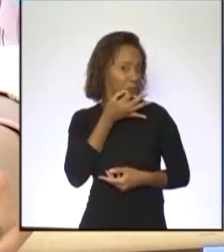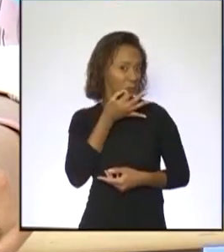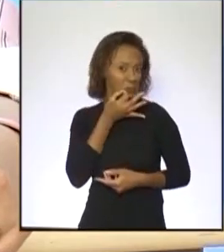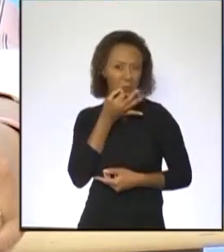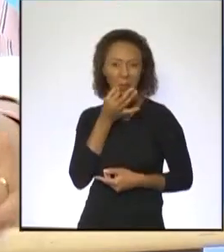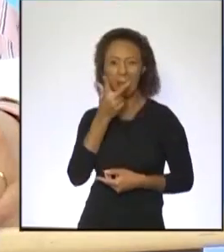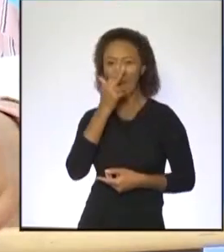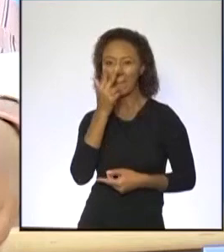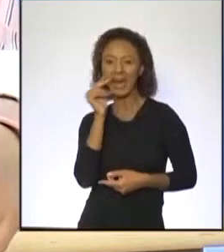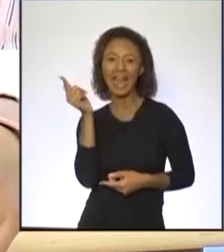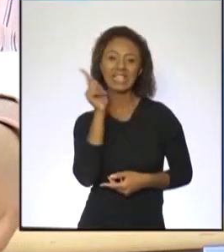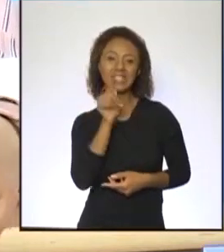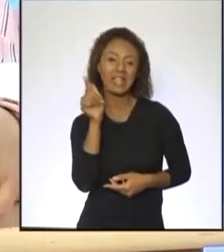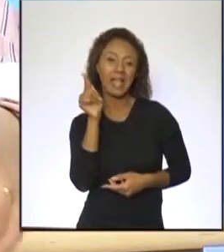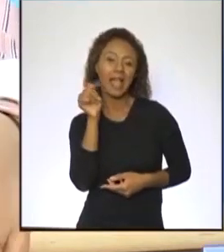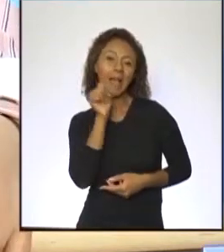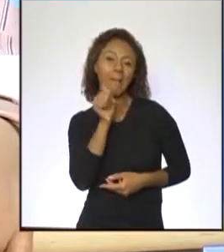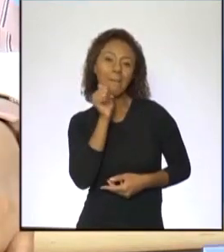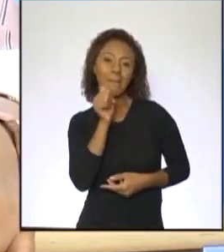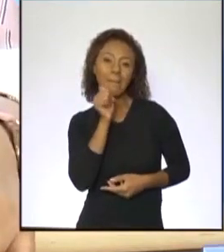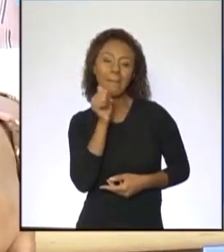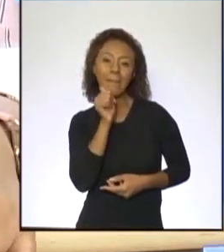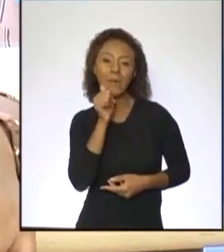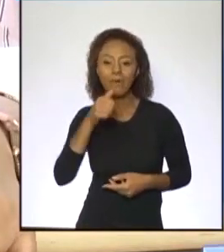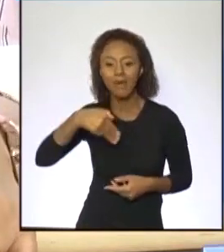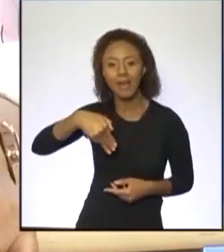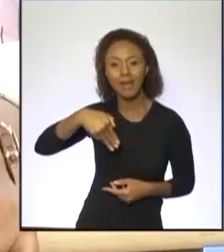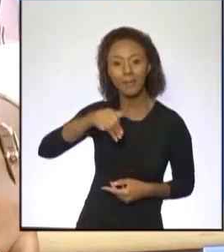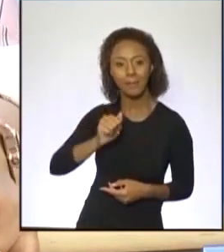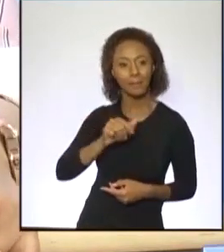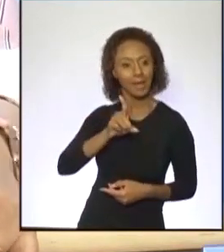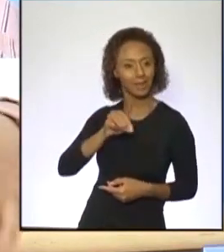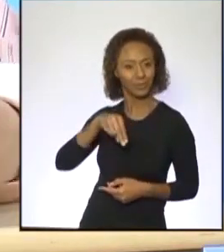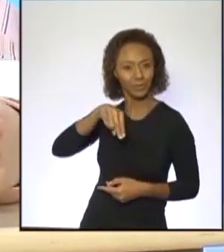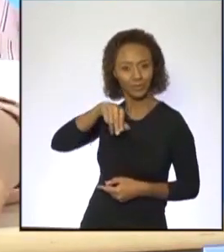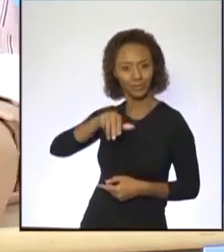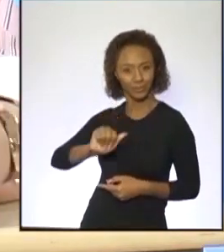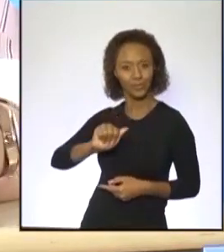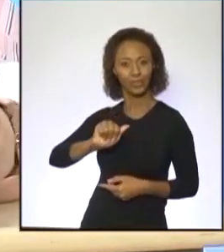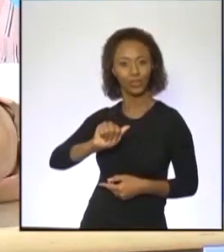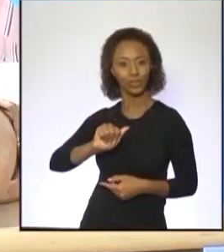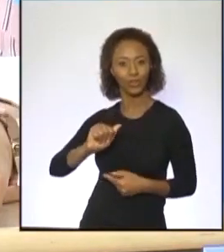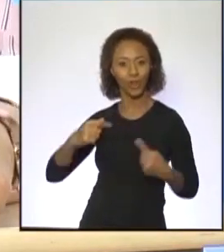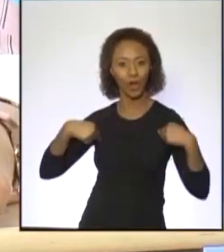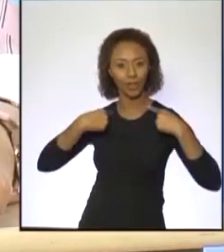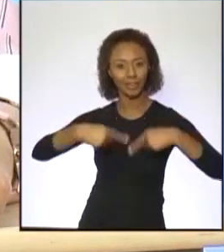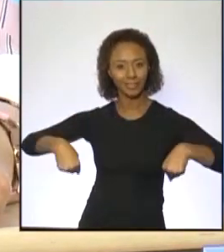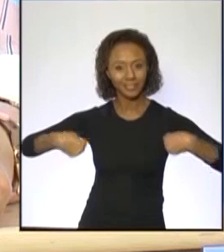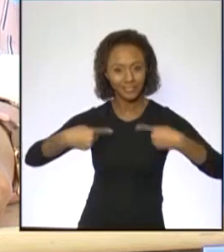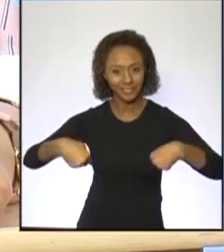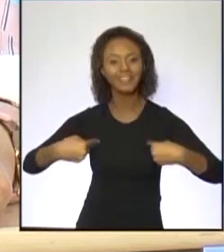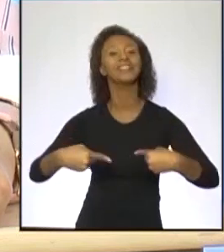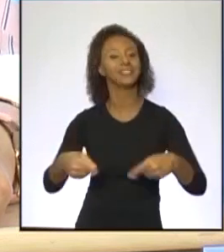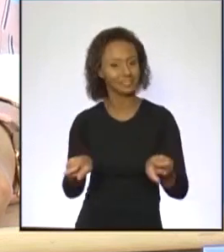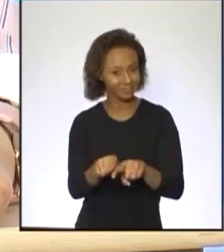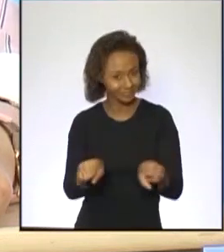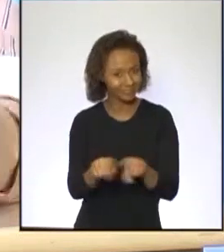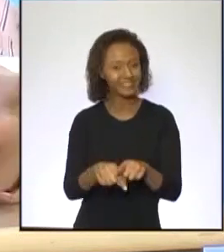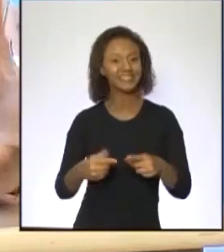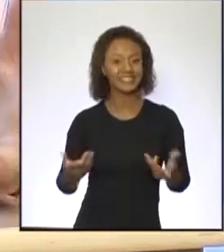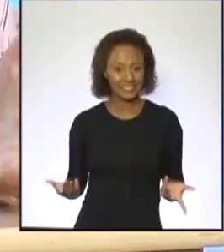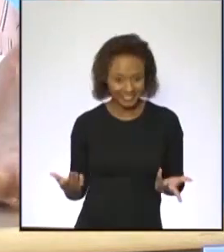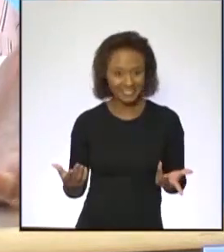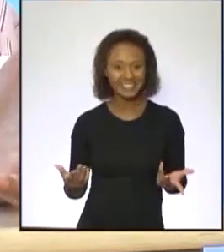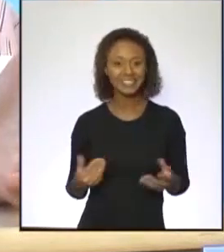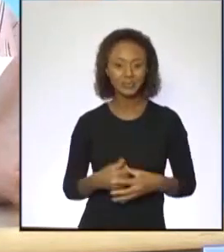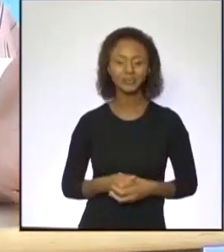pra cima. Ok, Será que os isso meninos mesmo. sabem quem é a Madonna ainda? Não Ai, sei. não sei. Olha, os pop stars, né, da música,